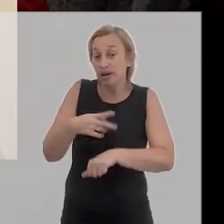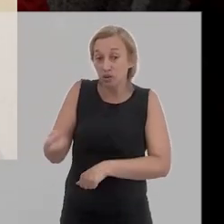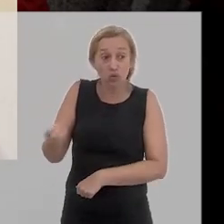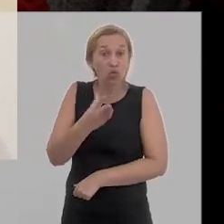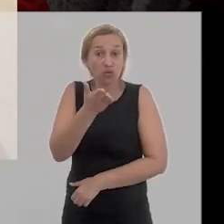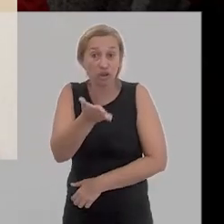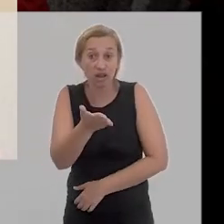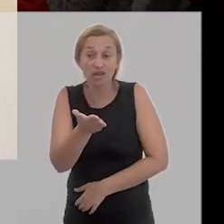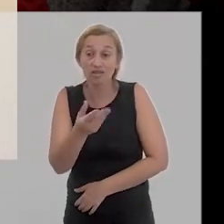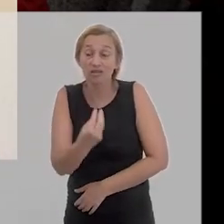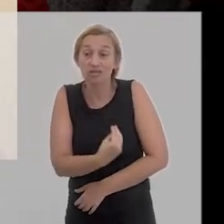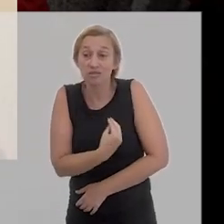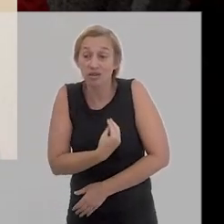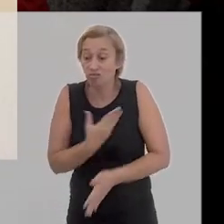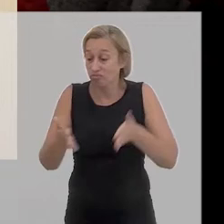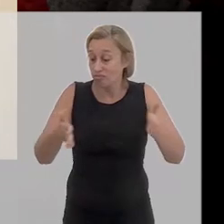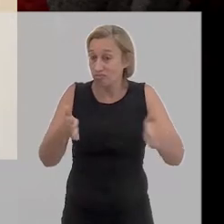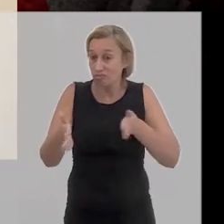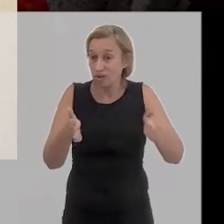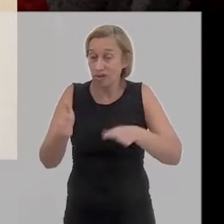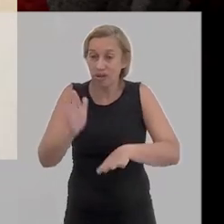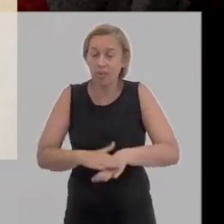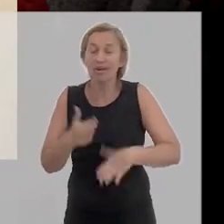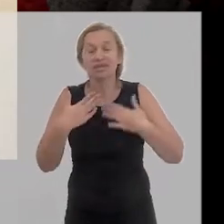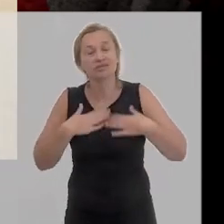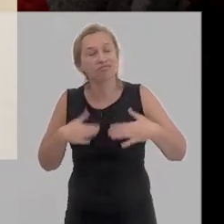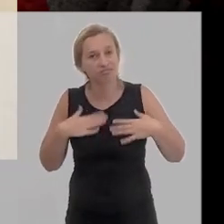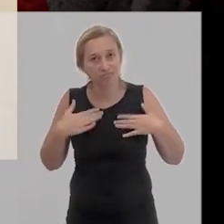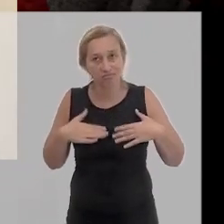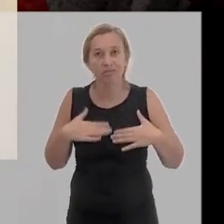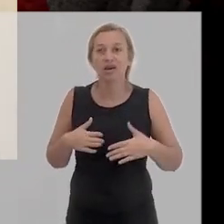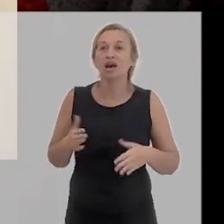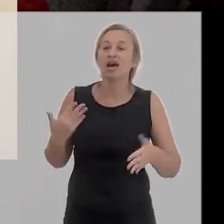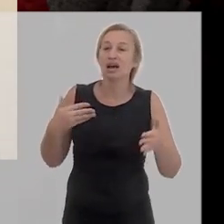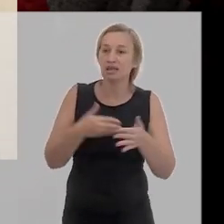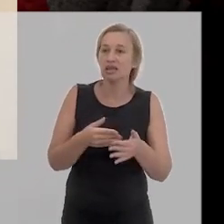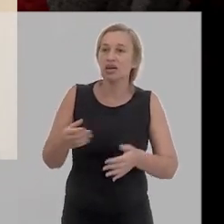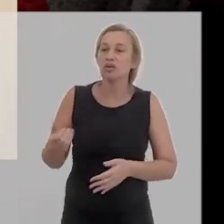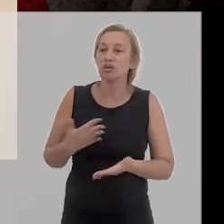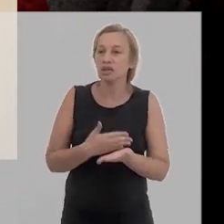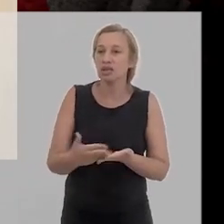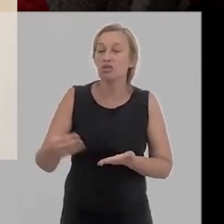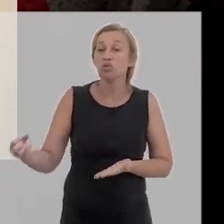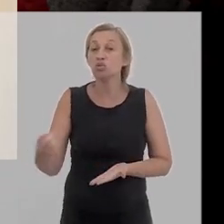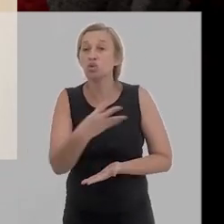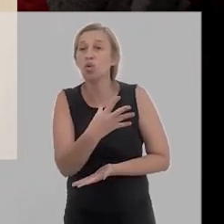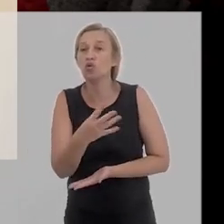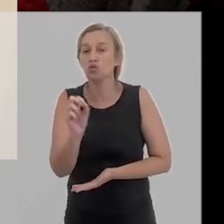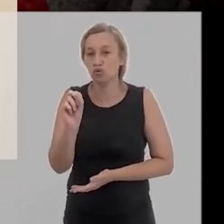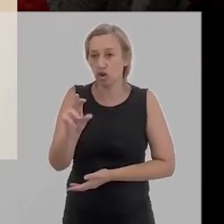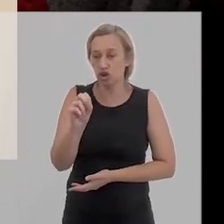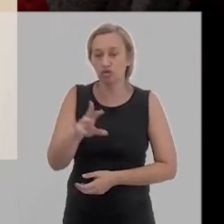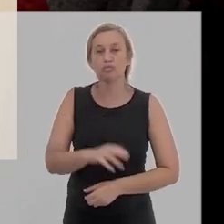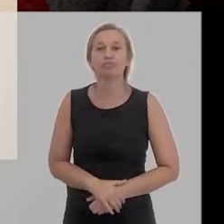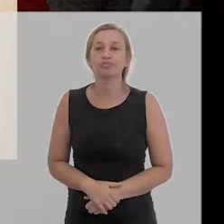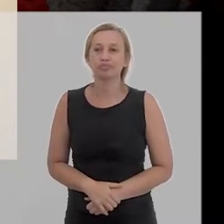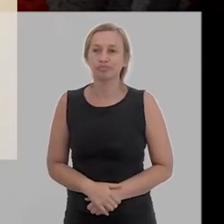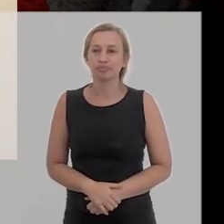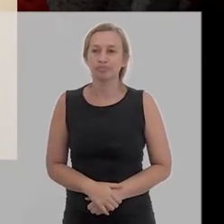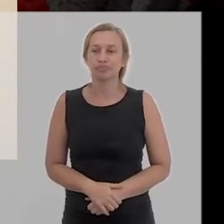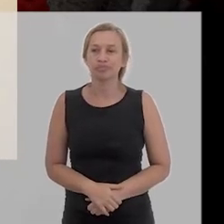muito bem no nosso país recentemente que a gente viveu um período de muito mais tranquilidade até o surgimento dessa